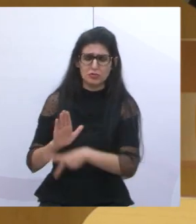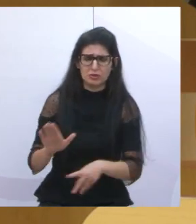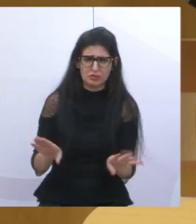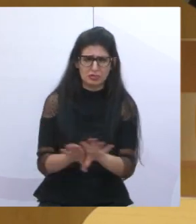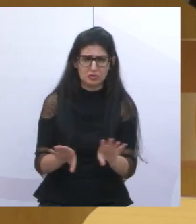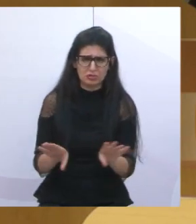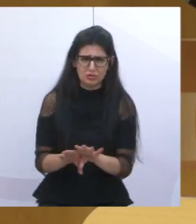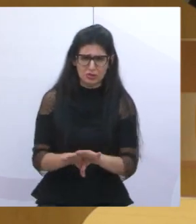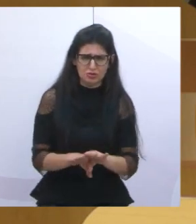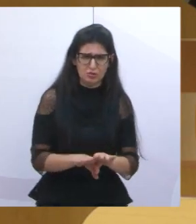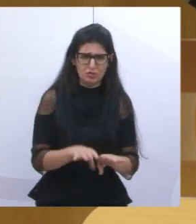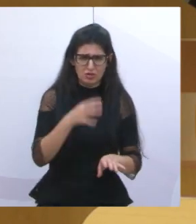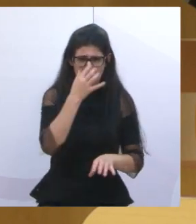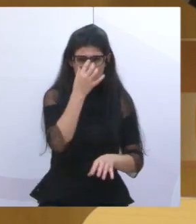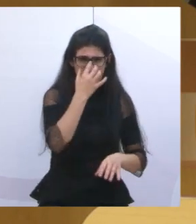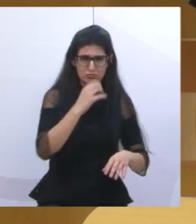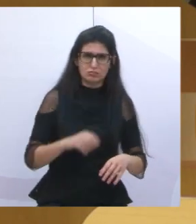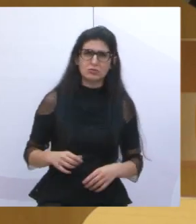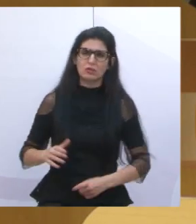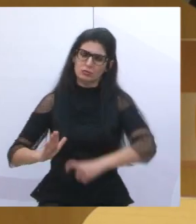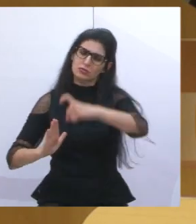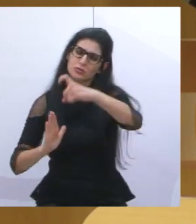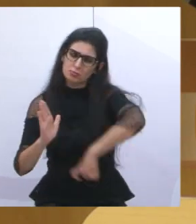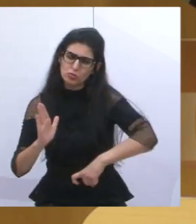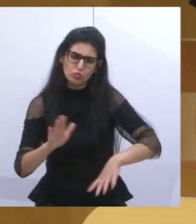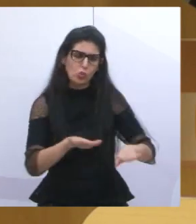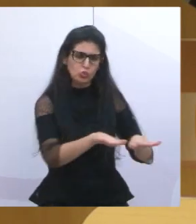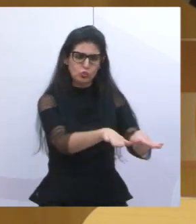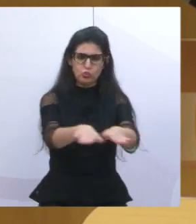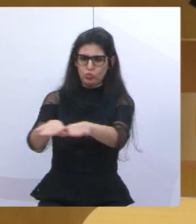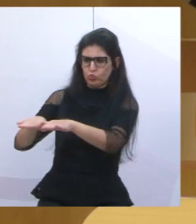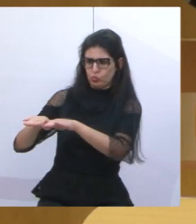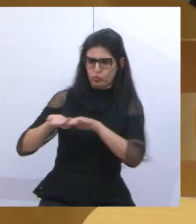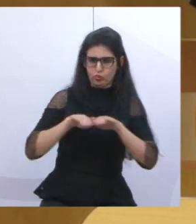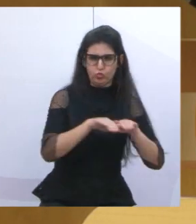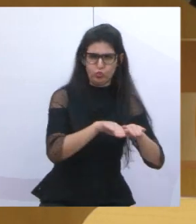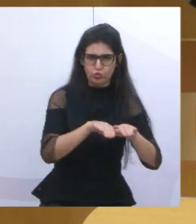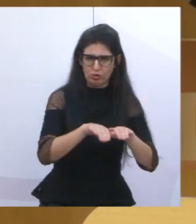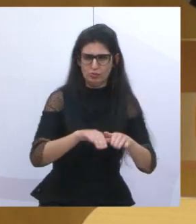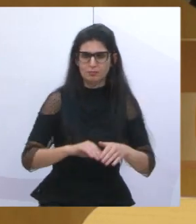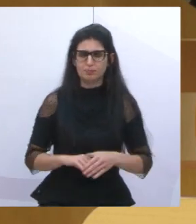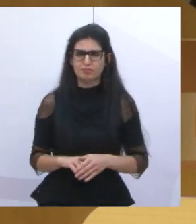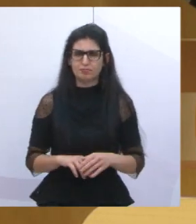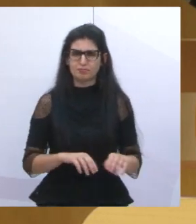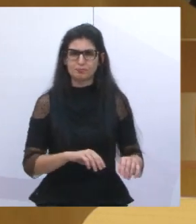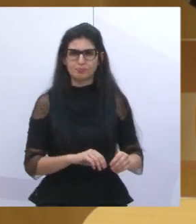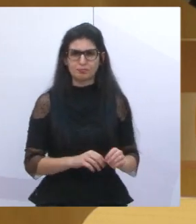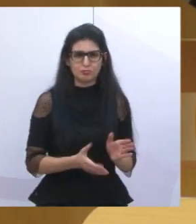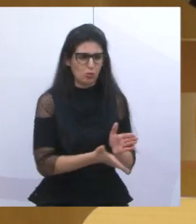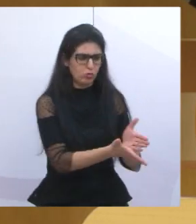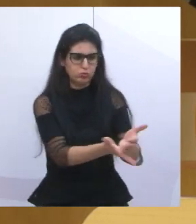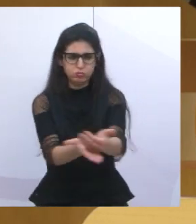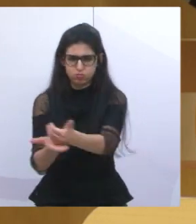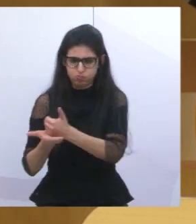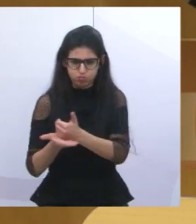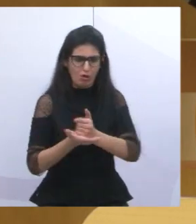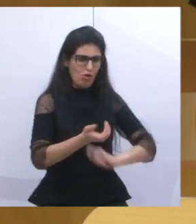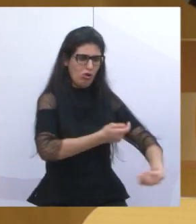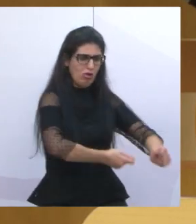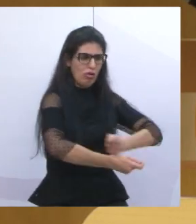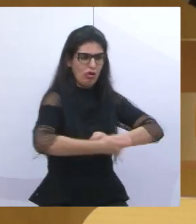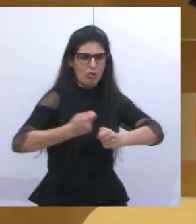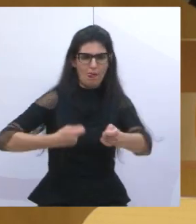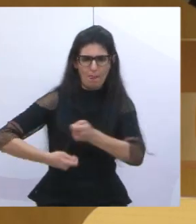a racionalização tributária, determinando os critérios de remissão em razão da capacidade econômica financeira